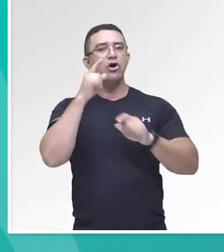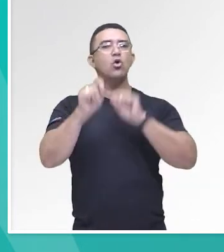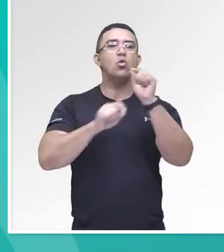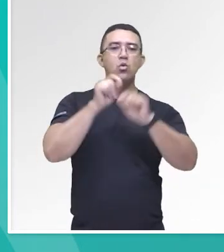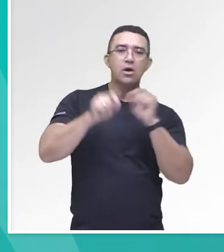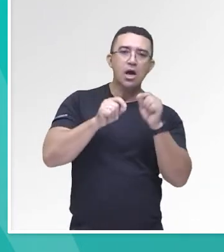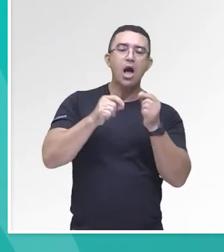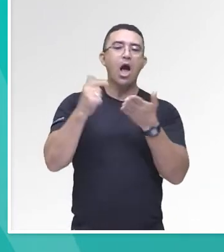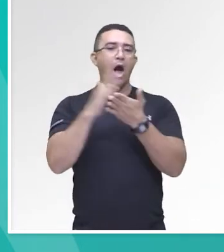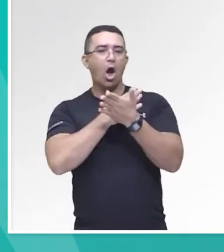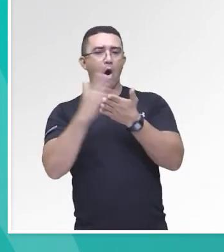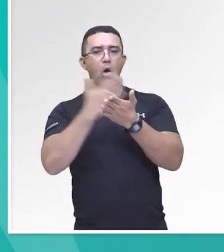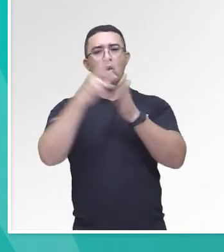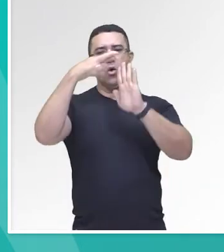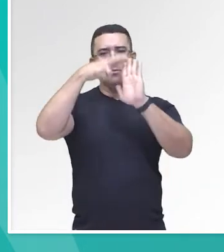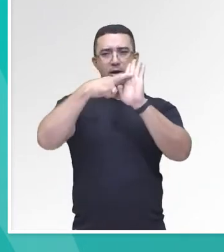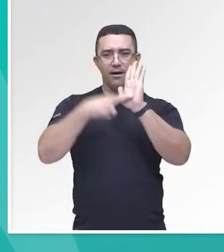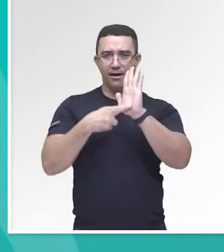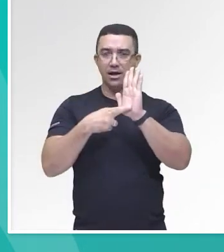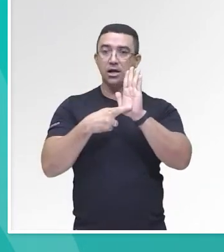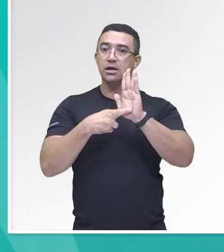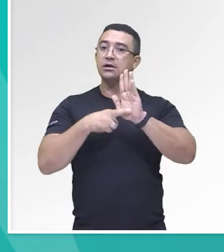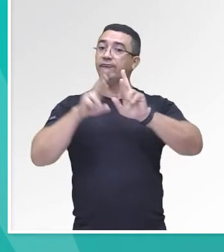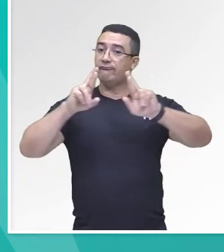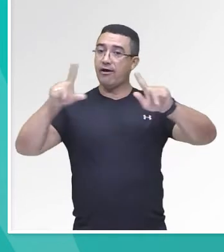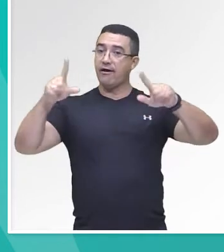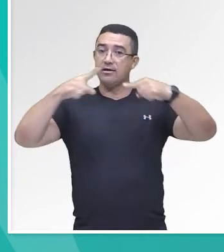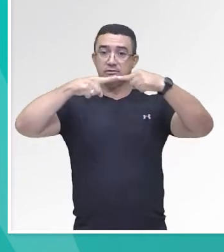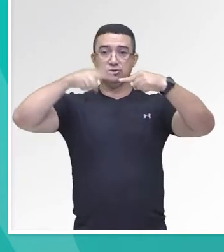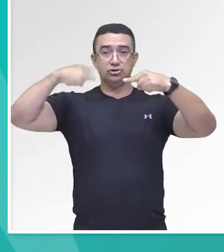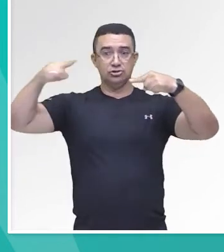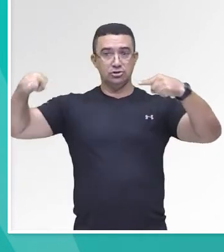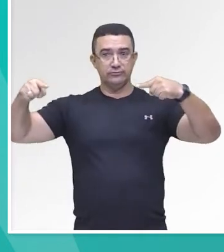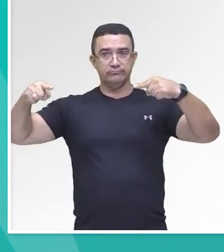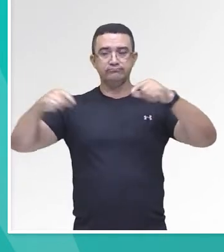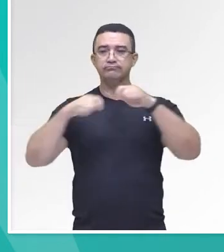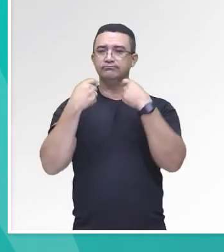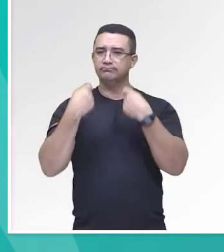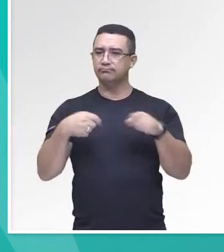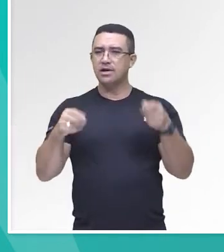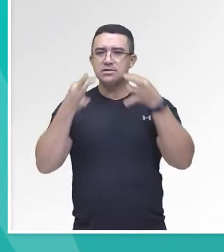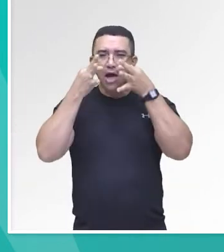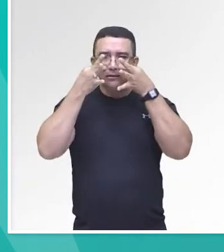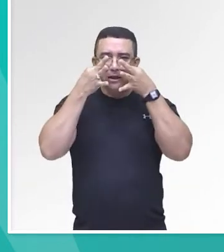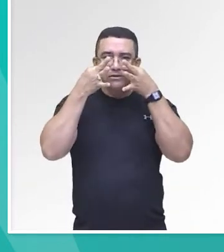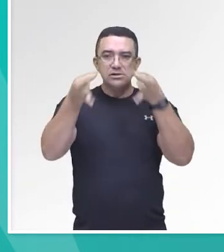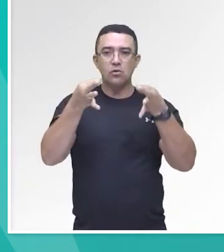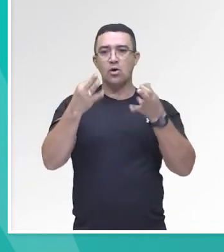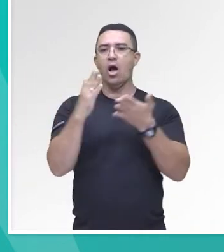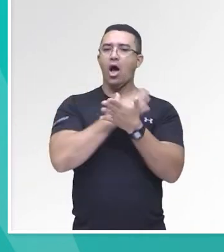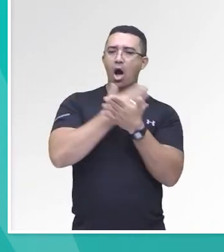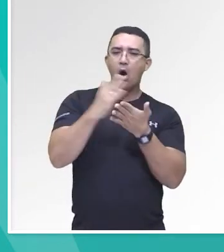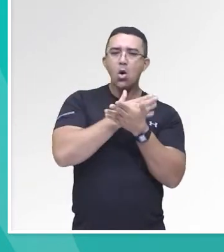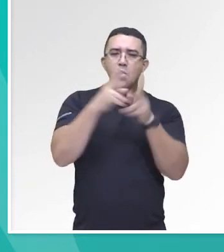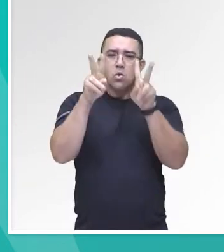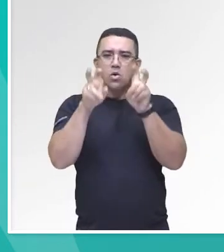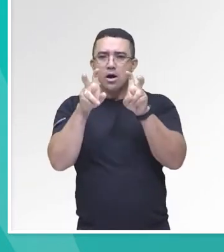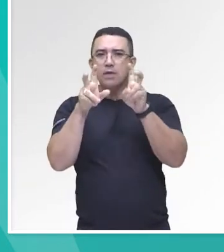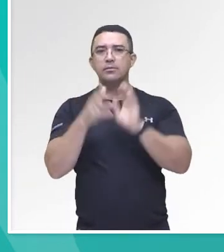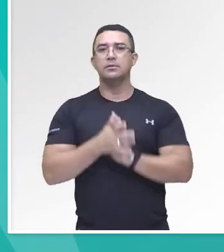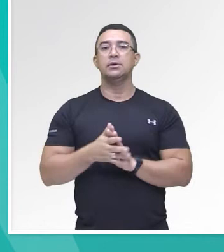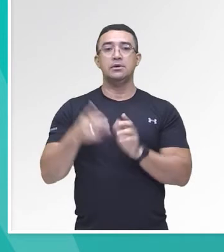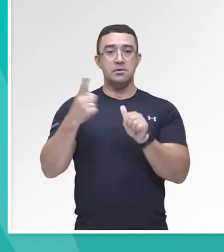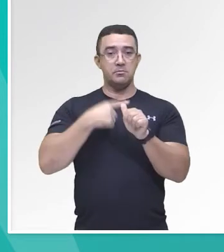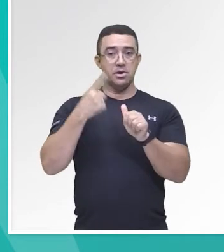determinados princípios em diferentes níveis, ou seja, temos que ficar de olho em algumas questões. A primeira coisa é